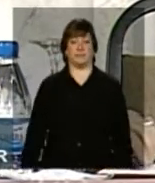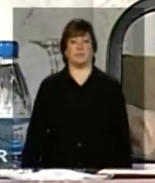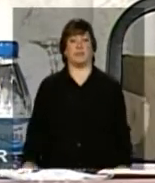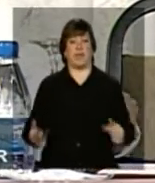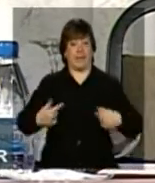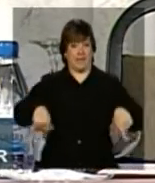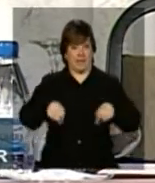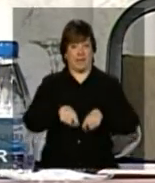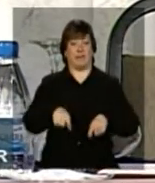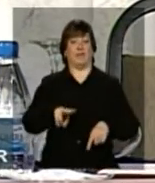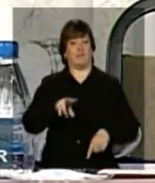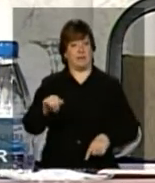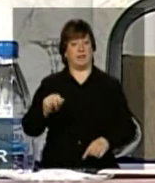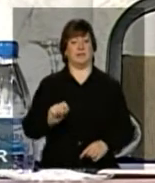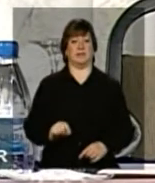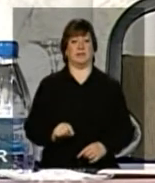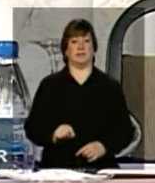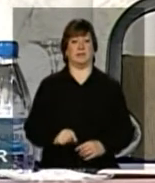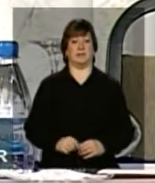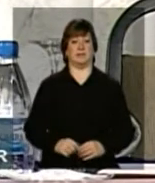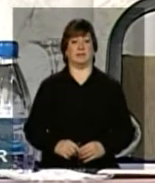esta será